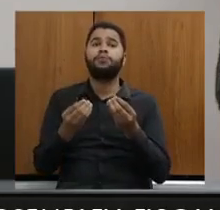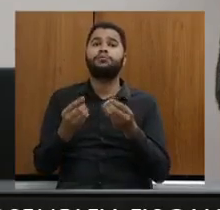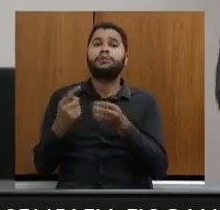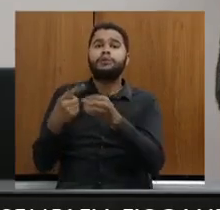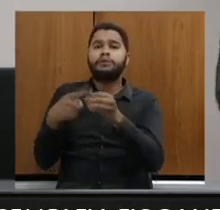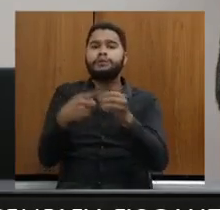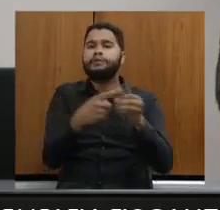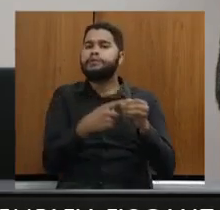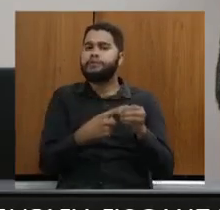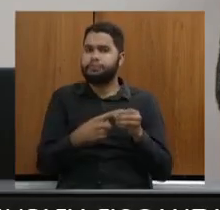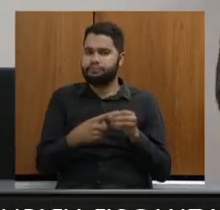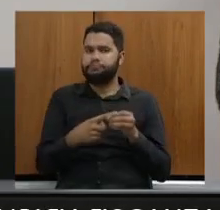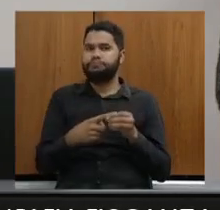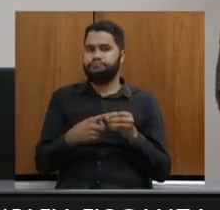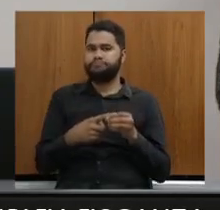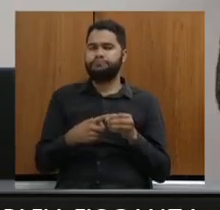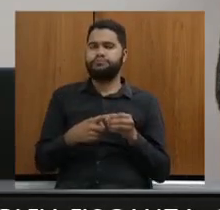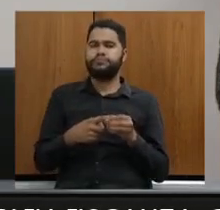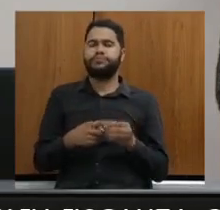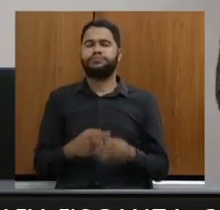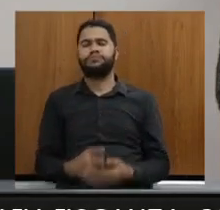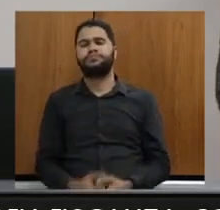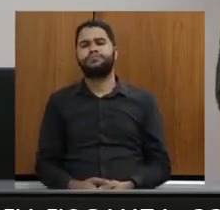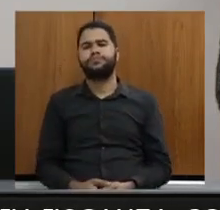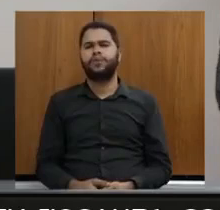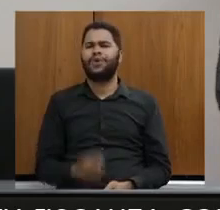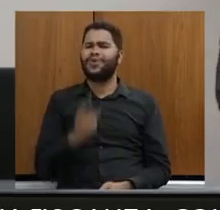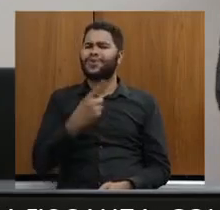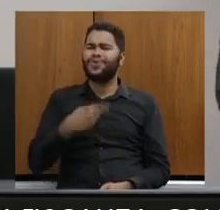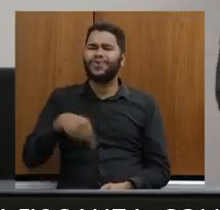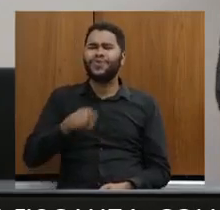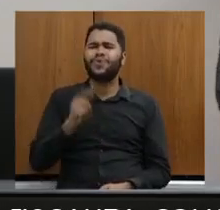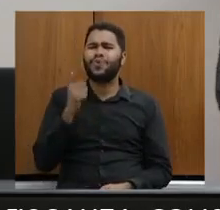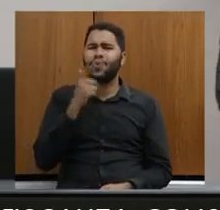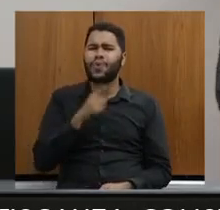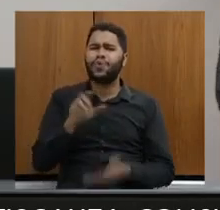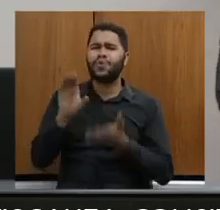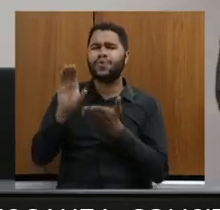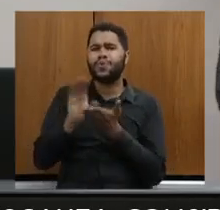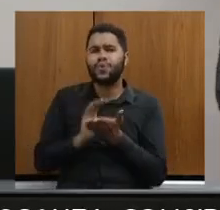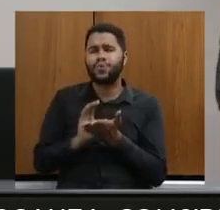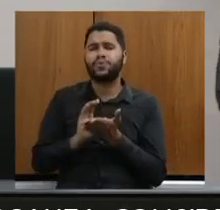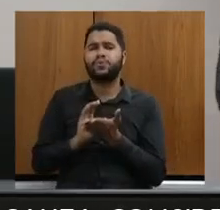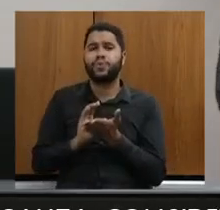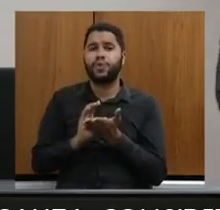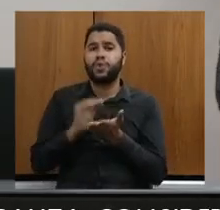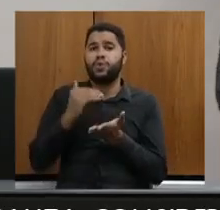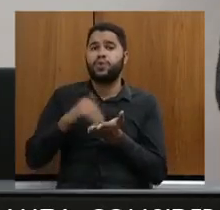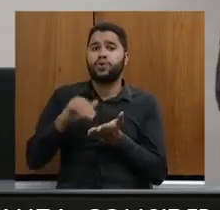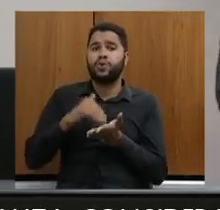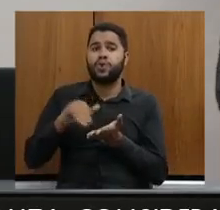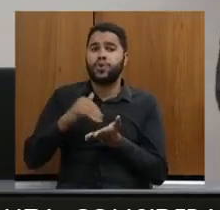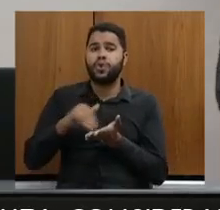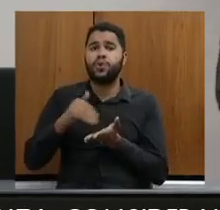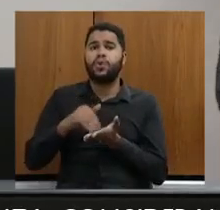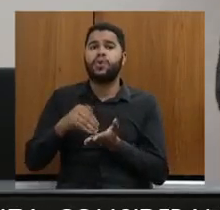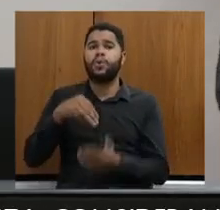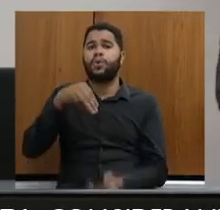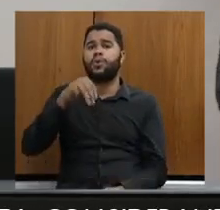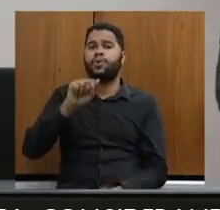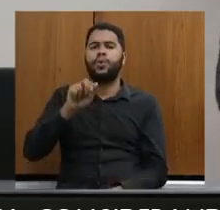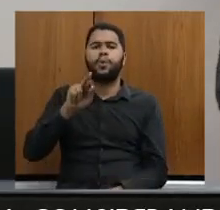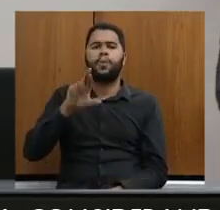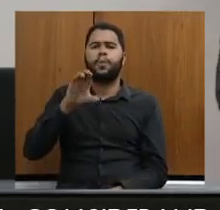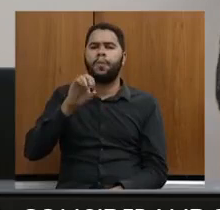Patrocínio e vai até a 262 nós conseguimos recursos o secretário Marco Aurélio